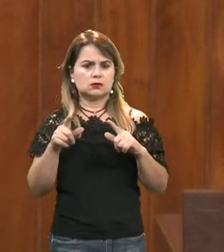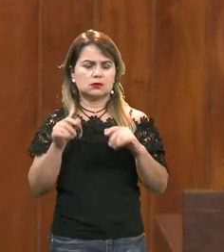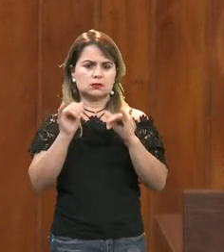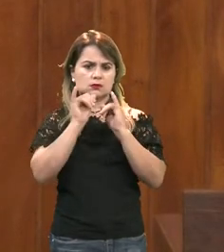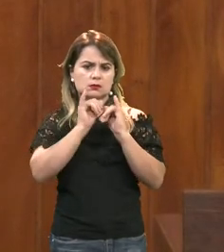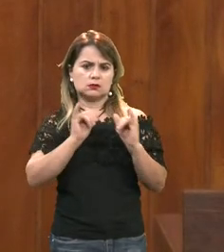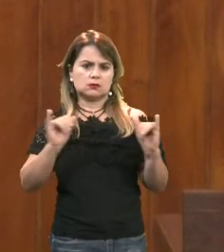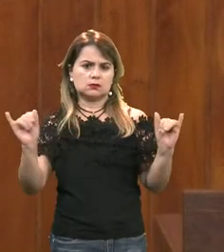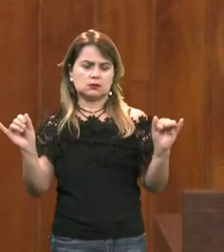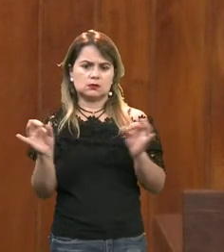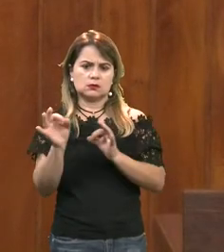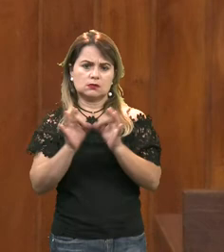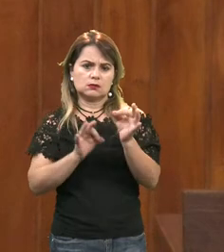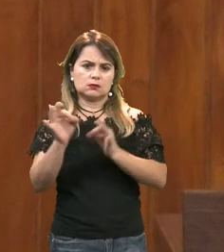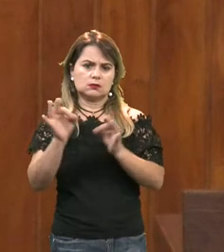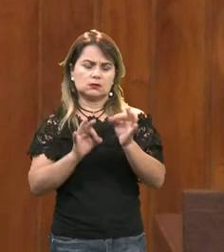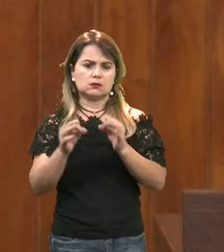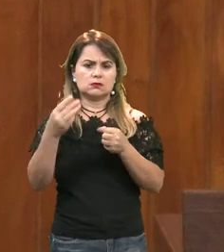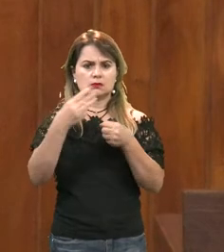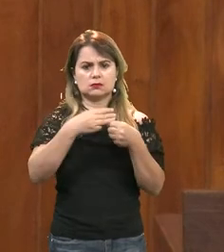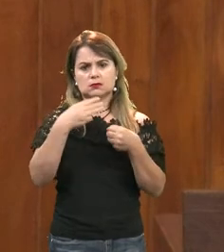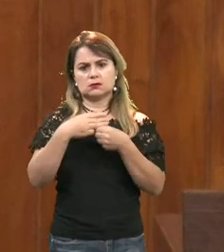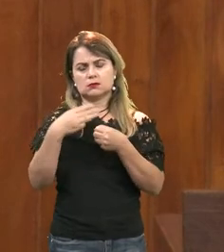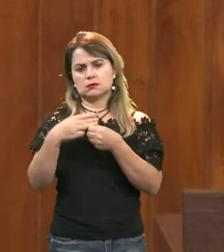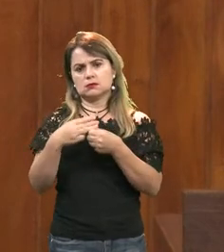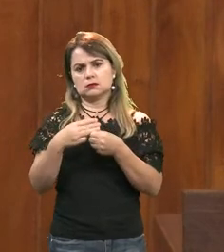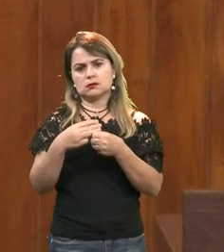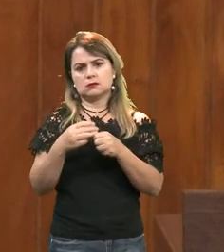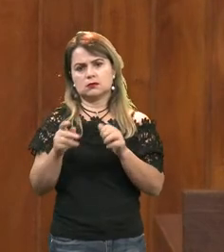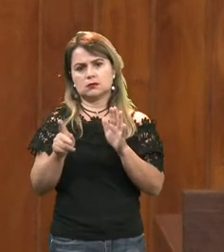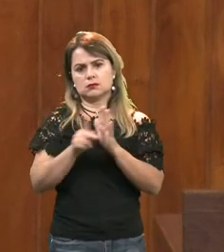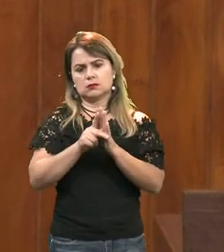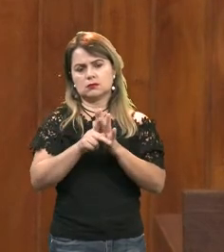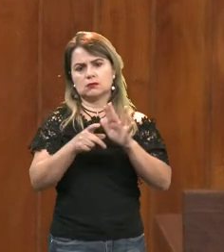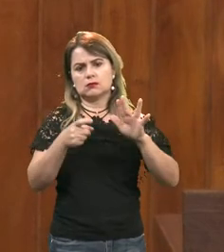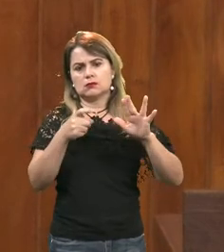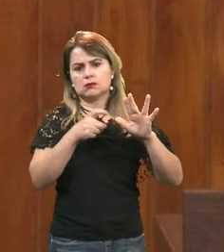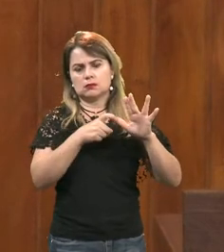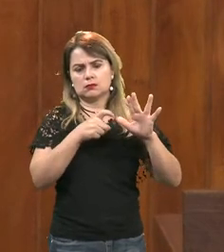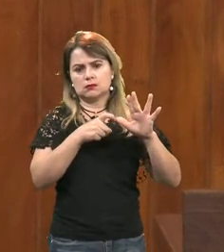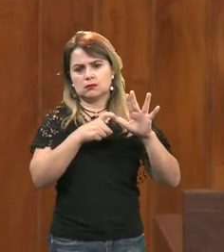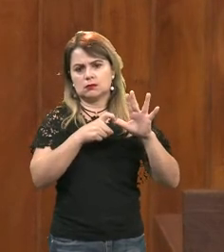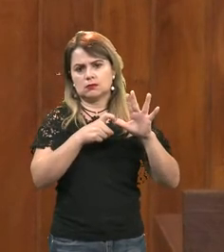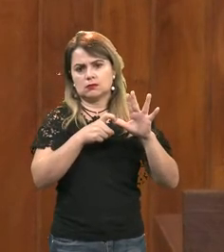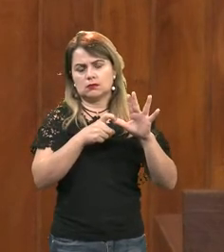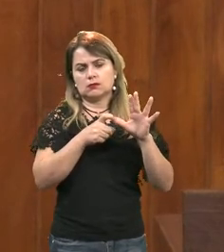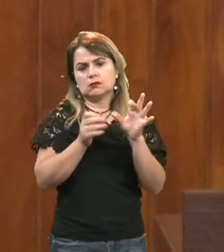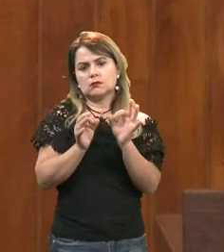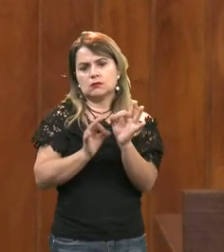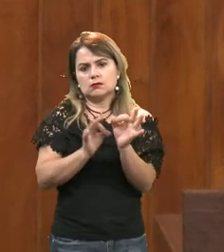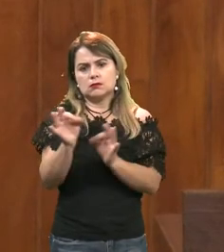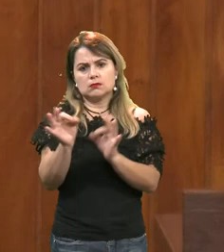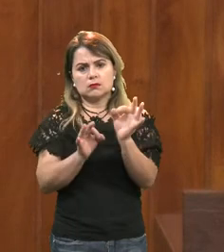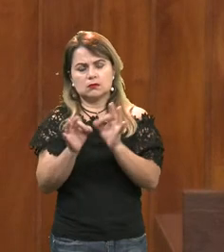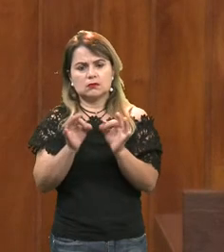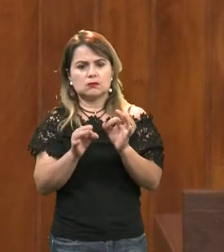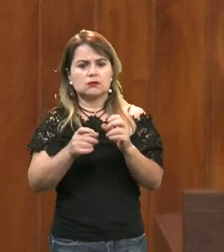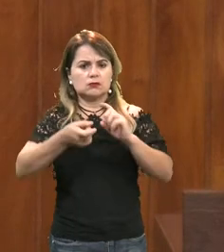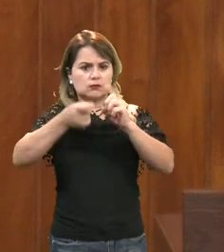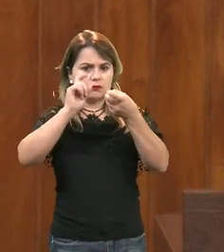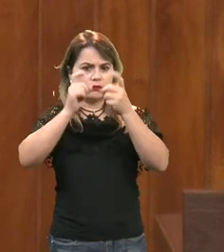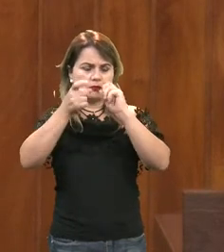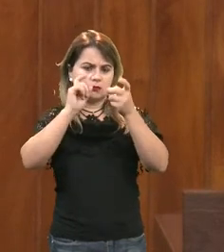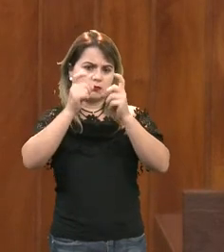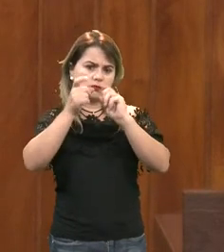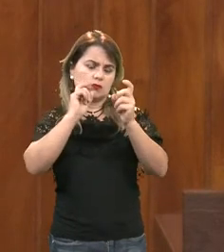Plano Municipal da Política de Cannabis Medicinal. Organizar periodicamente encontros para avaliar